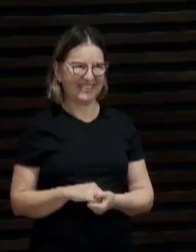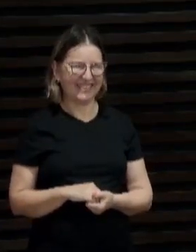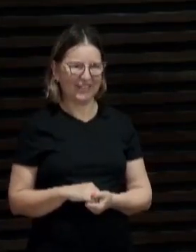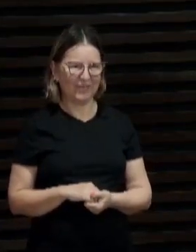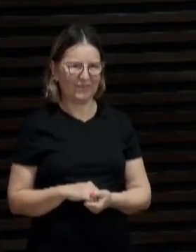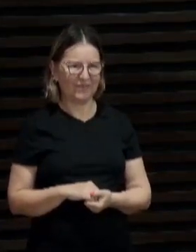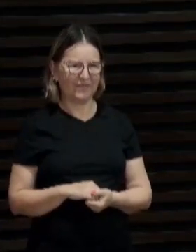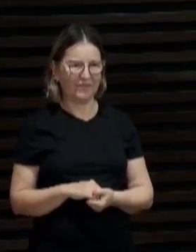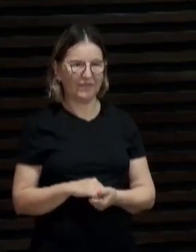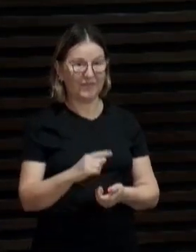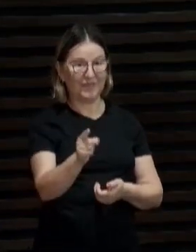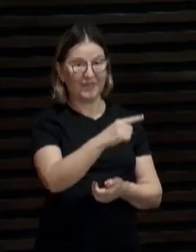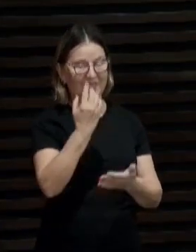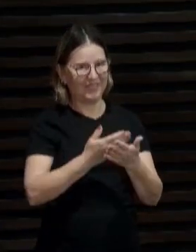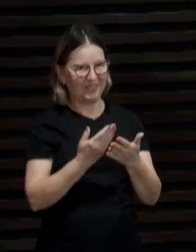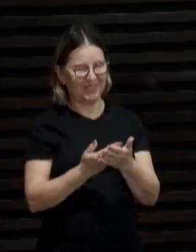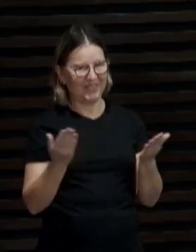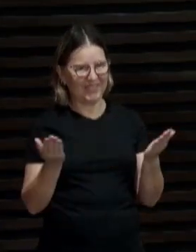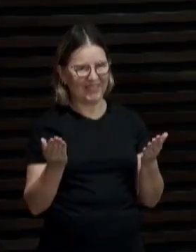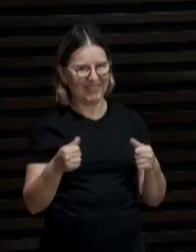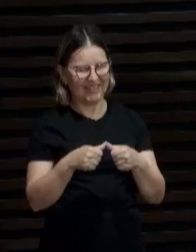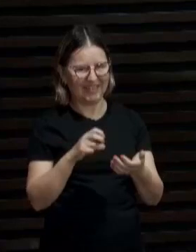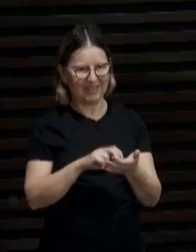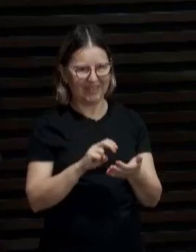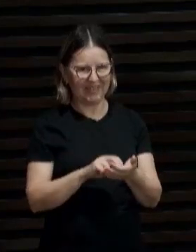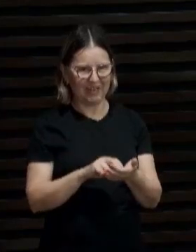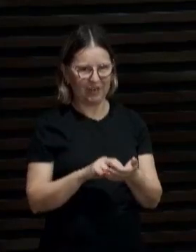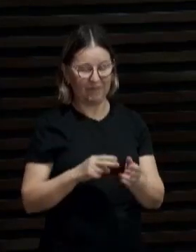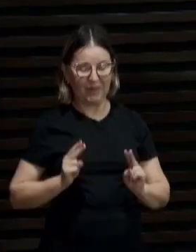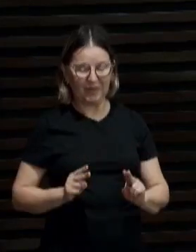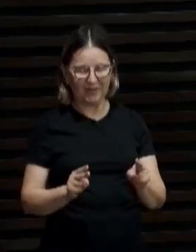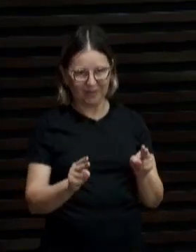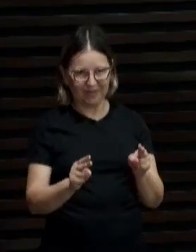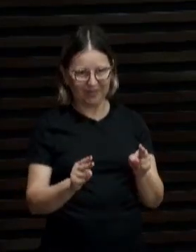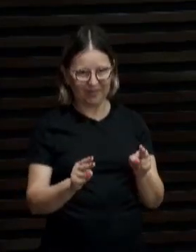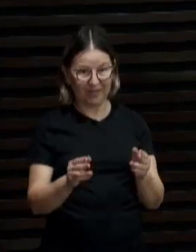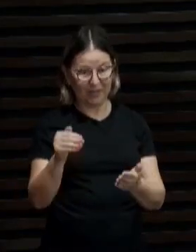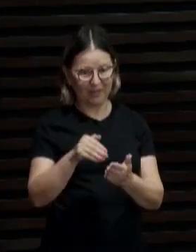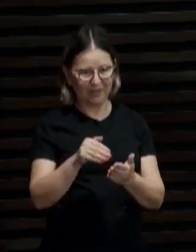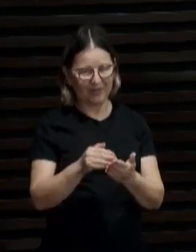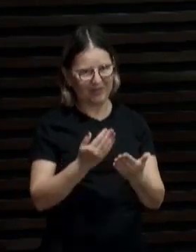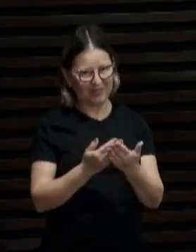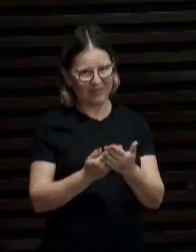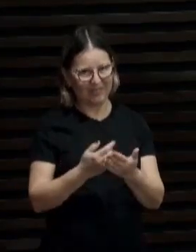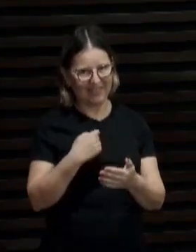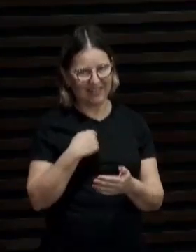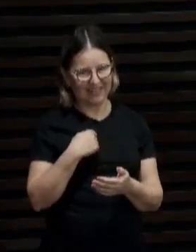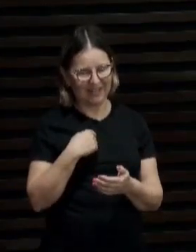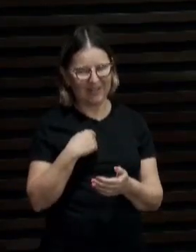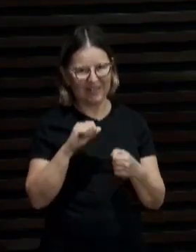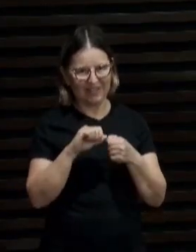O nosso estudo hoje, nessa manhã, será uma continuação do último estudo em que eu